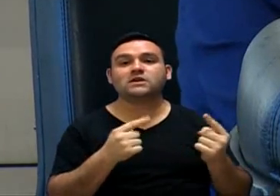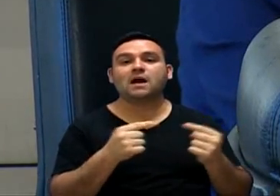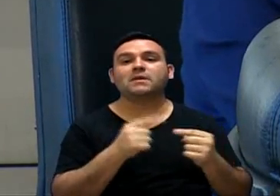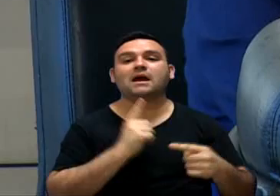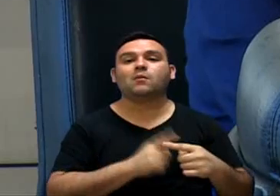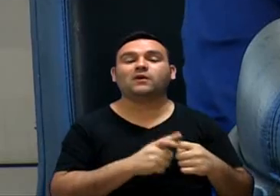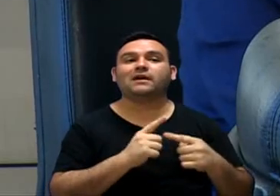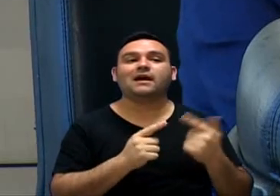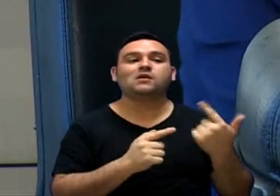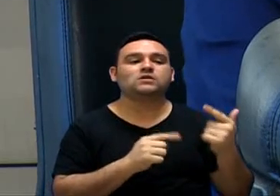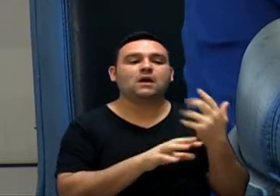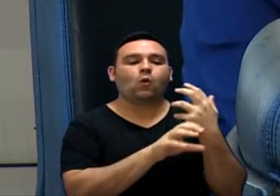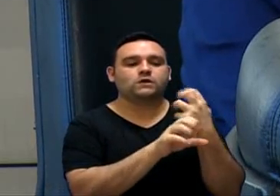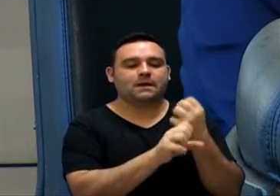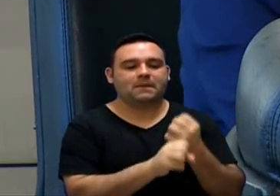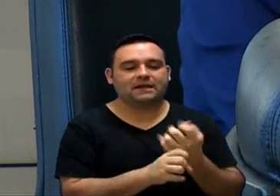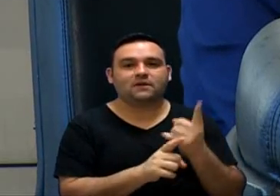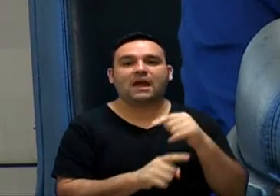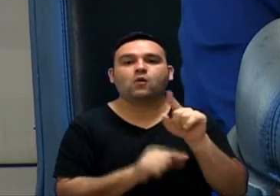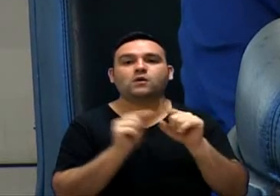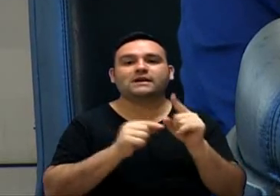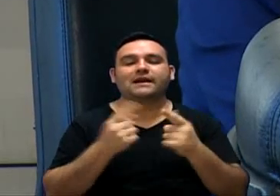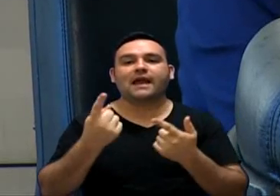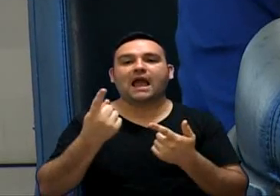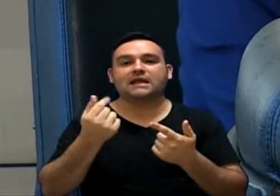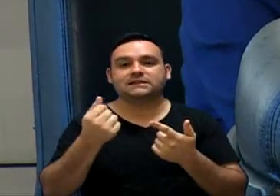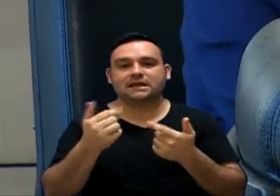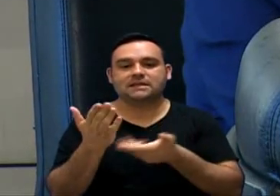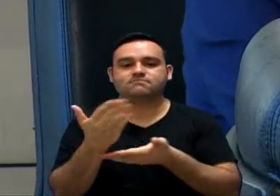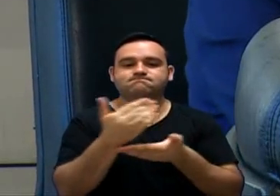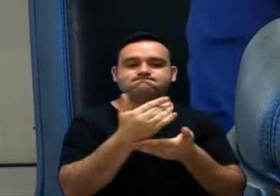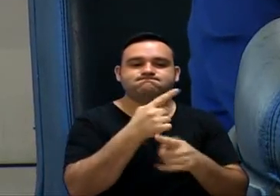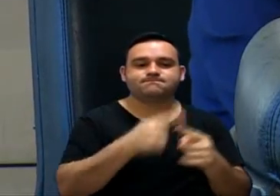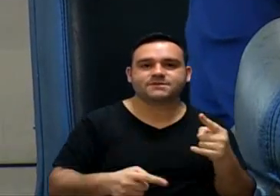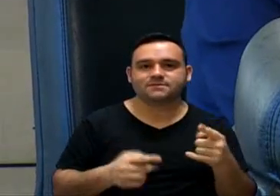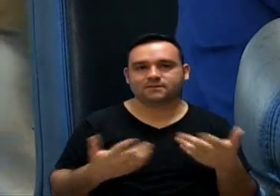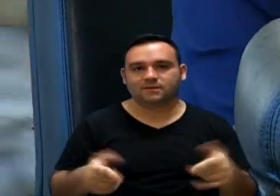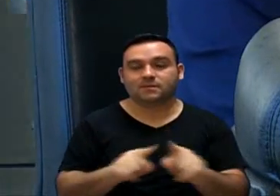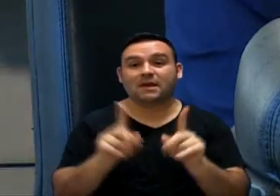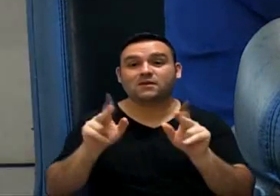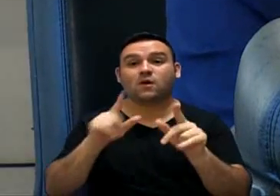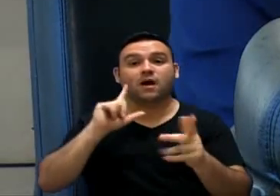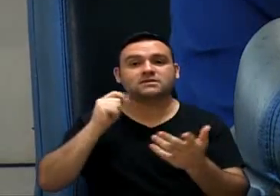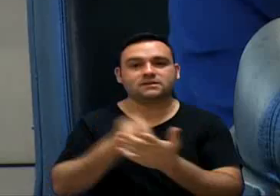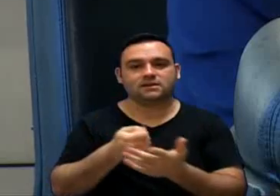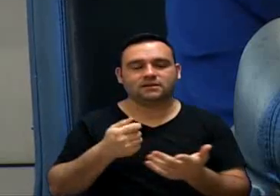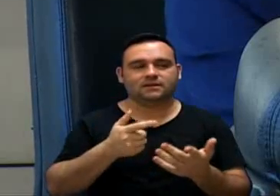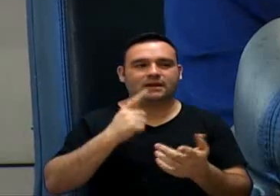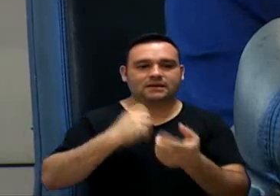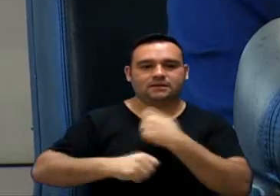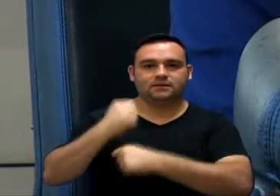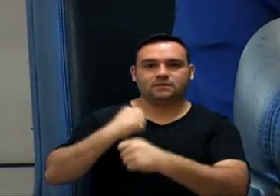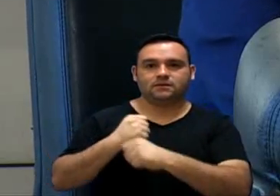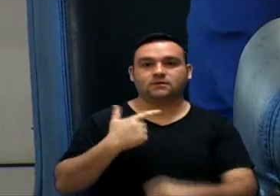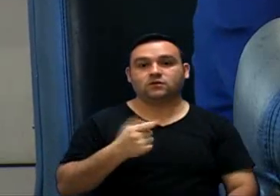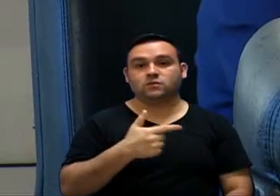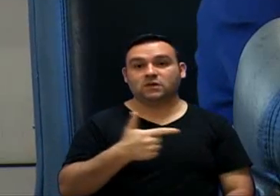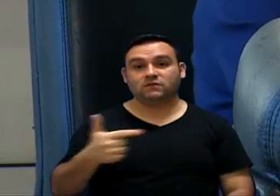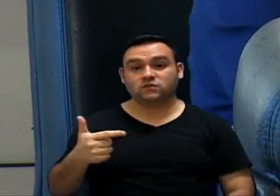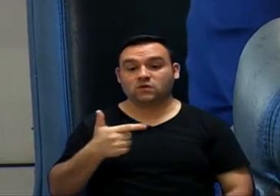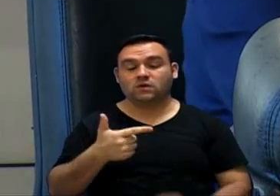porque não está previsto no orçamento, seria evasão de receita. Você estaria determinando, no ano de